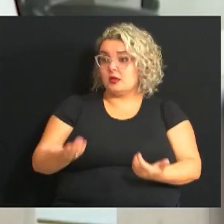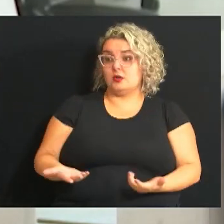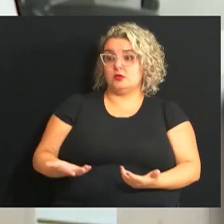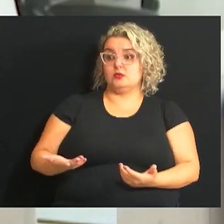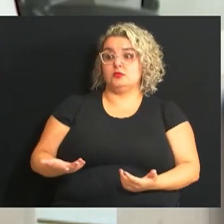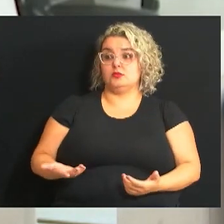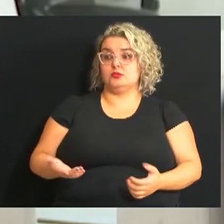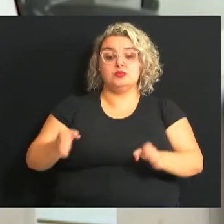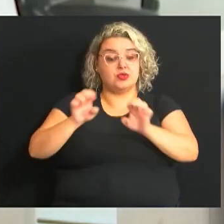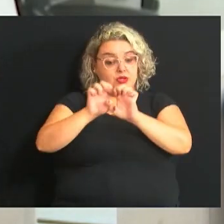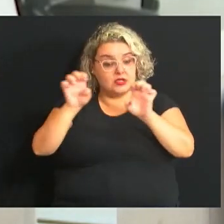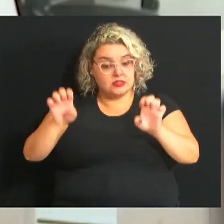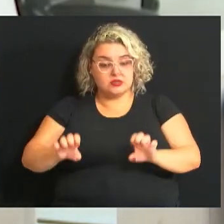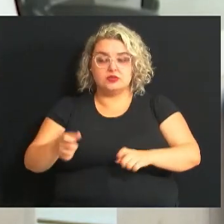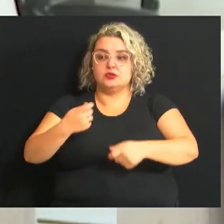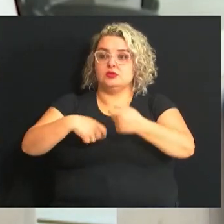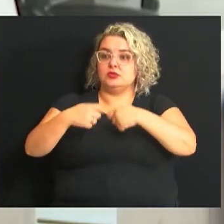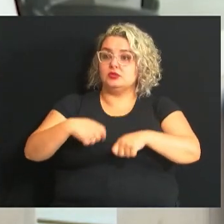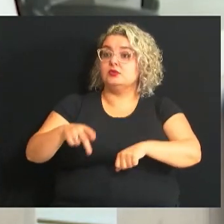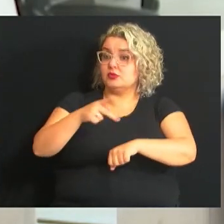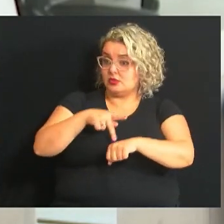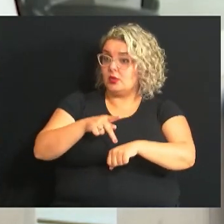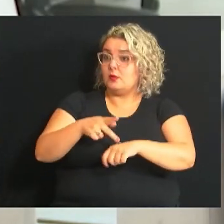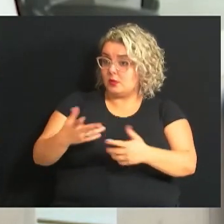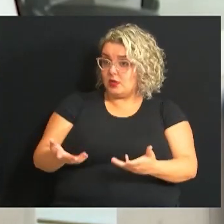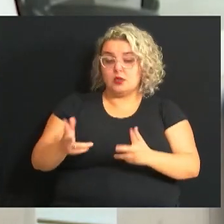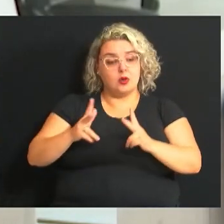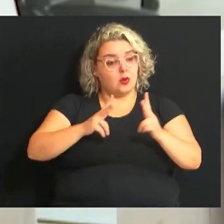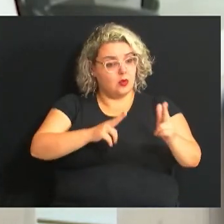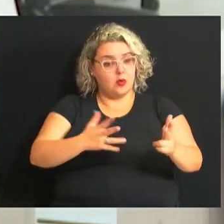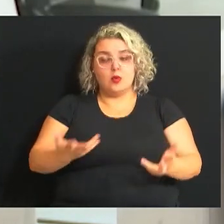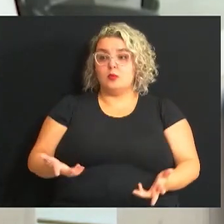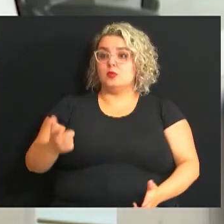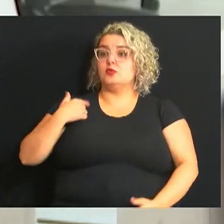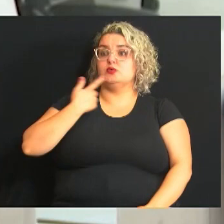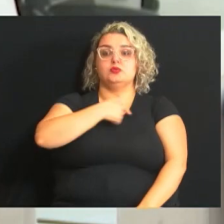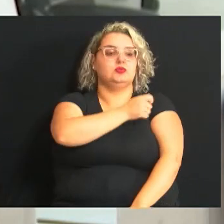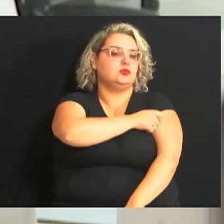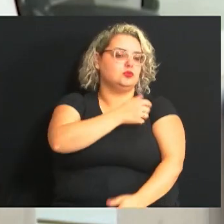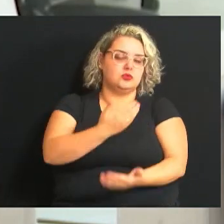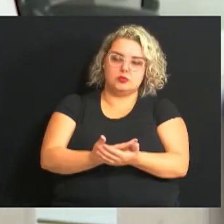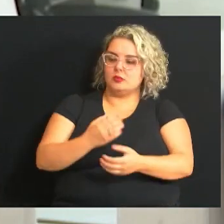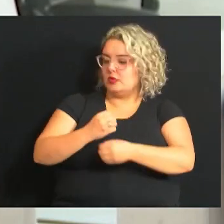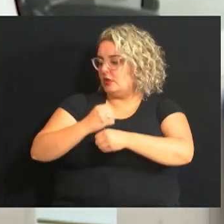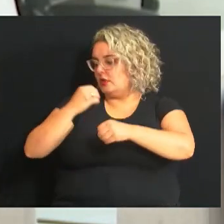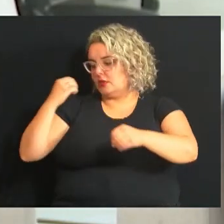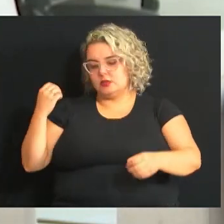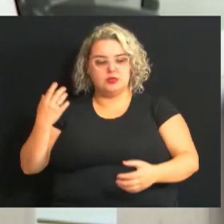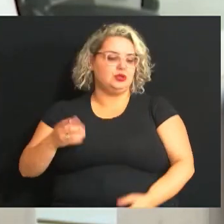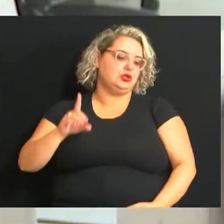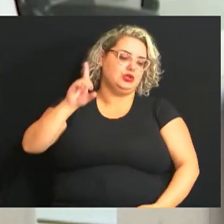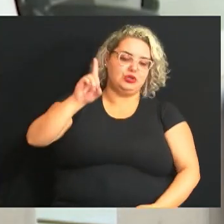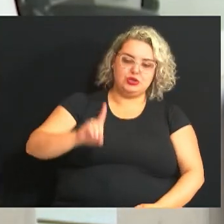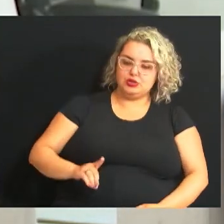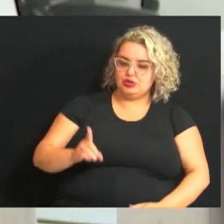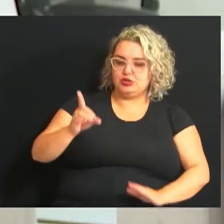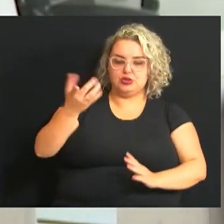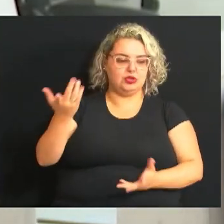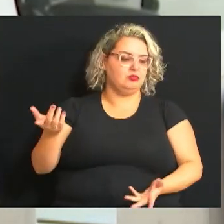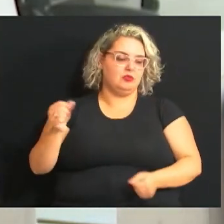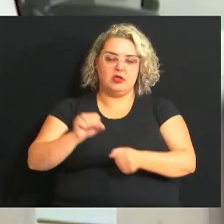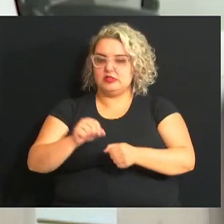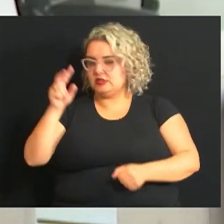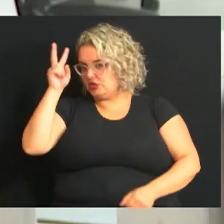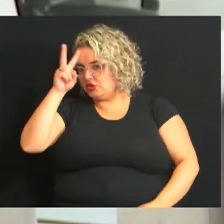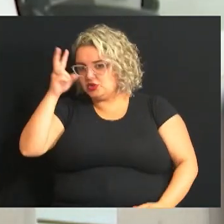estrutura administrativa do país, da mesma maneira que os nossos estudantes que fazem engenharia, que fazem direito, que fazem história, que fazem